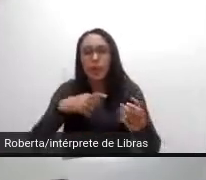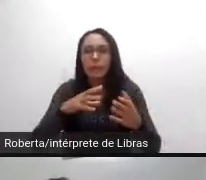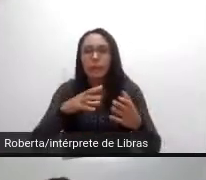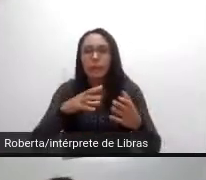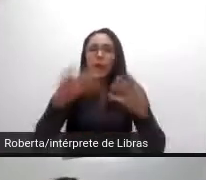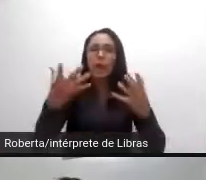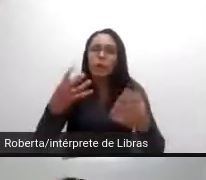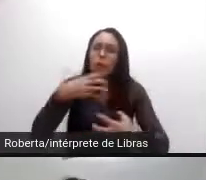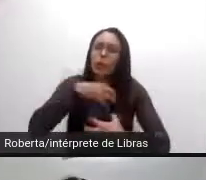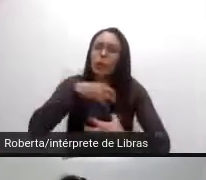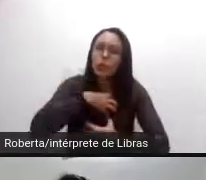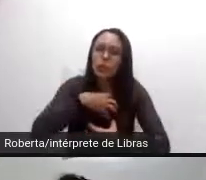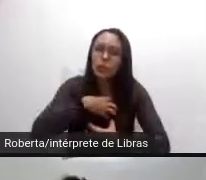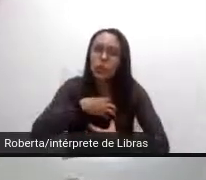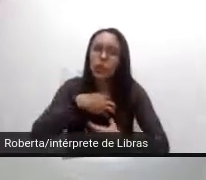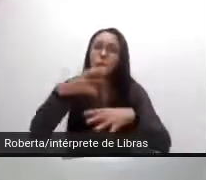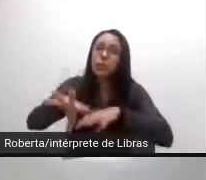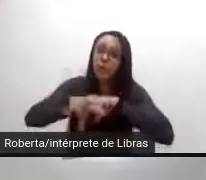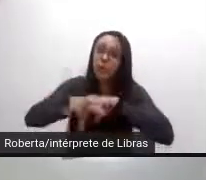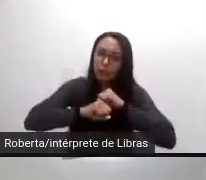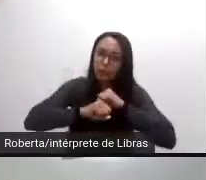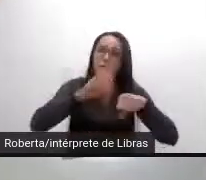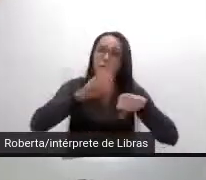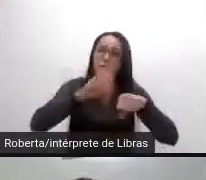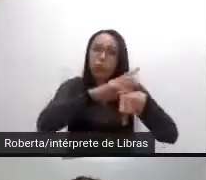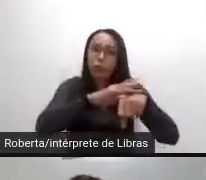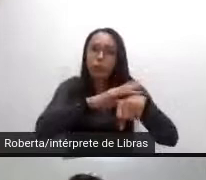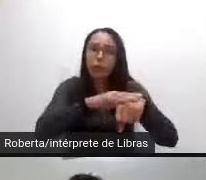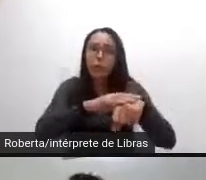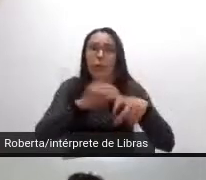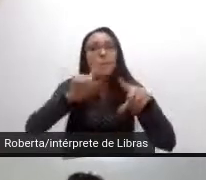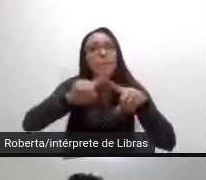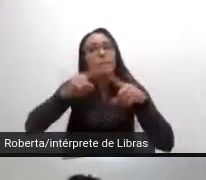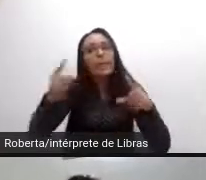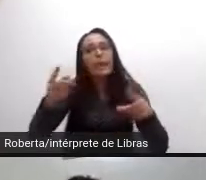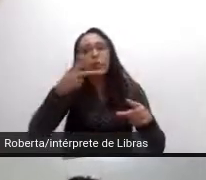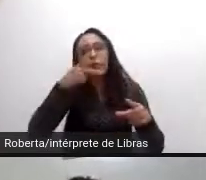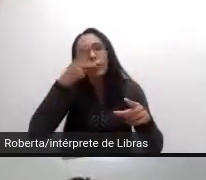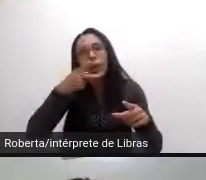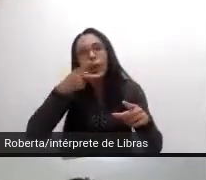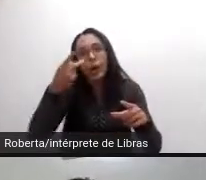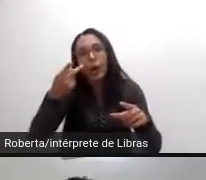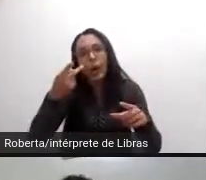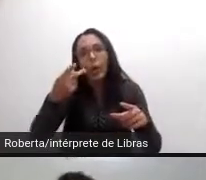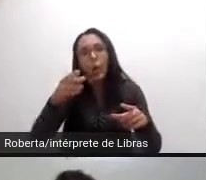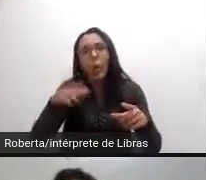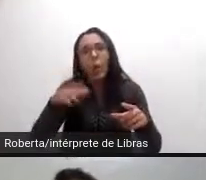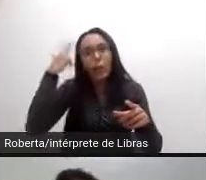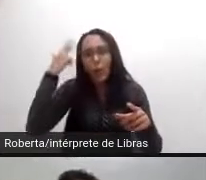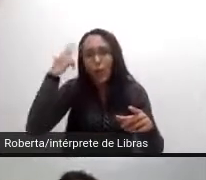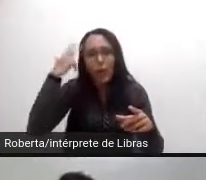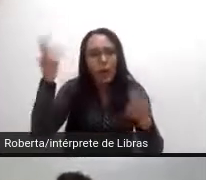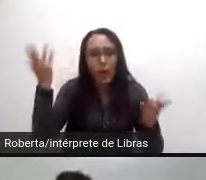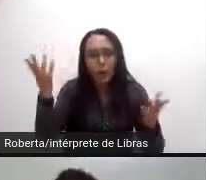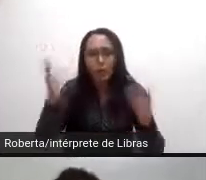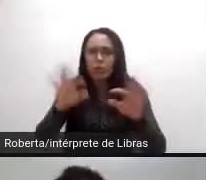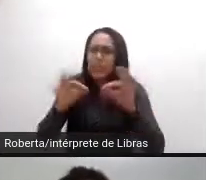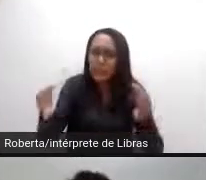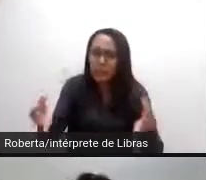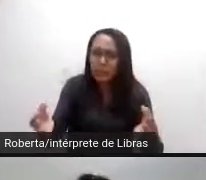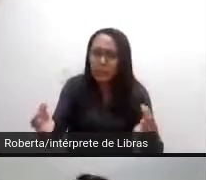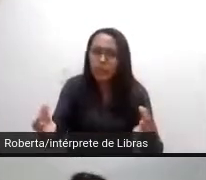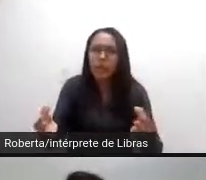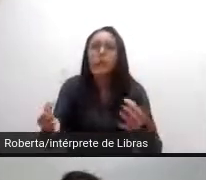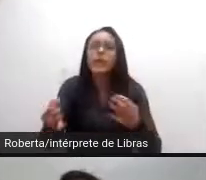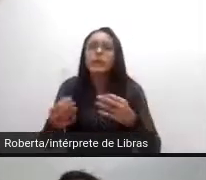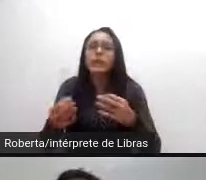estar sim infectado com a doença. Porém, eu vou falar aqui os mais comuns, que são aqueles que estão mais presentes e